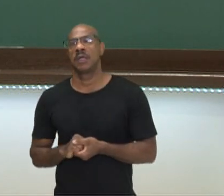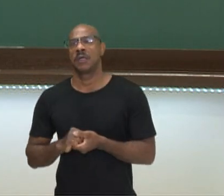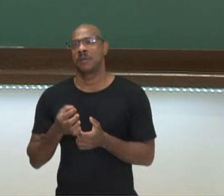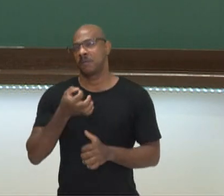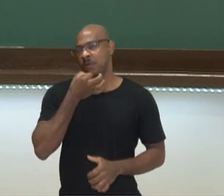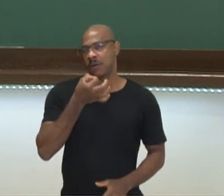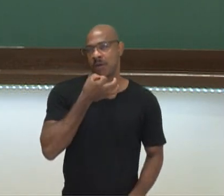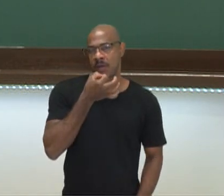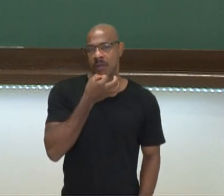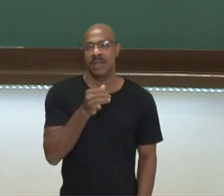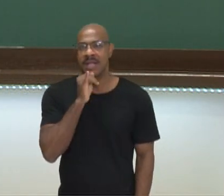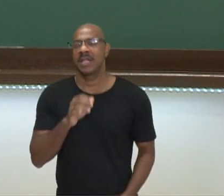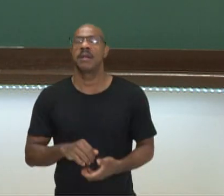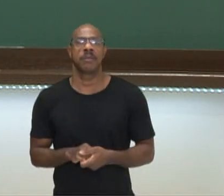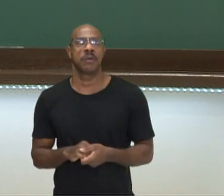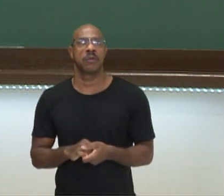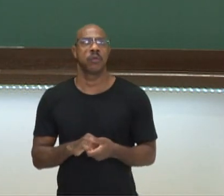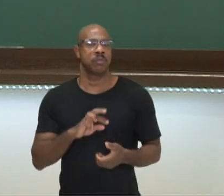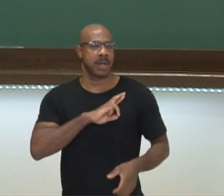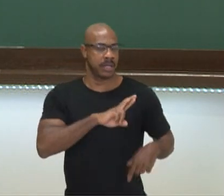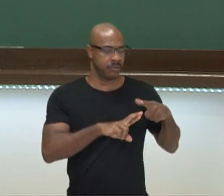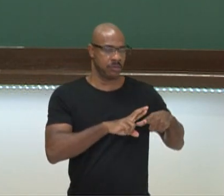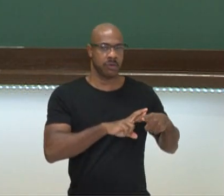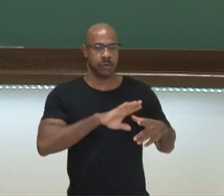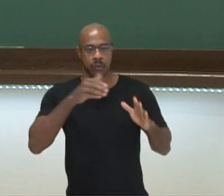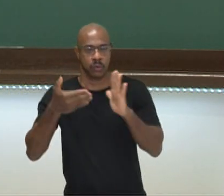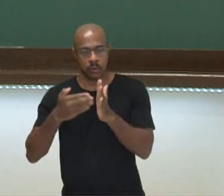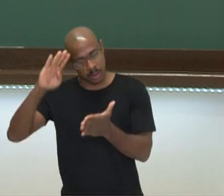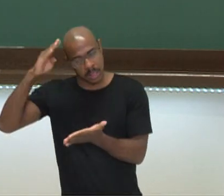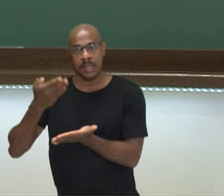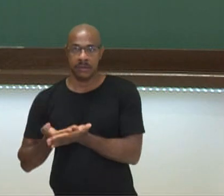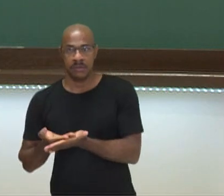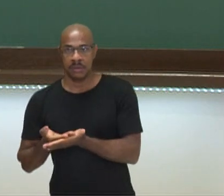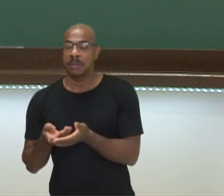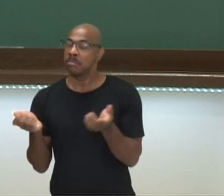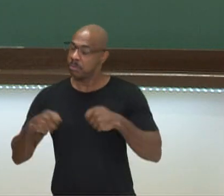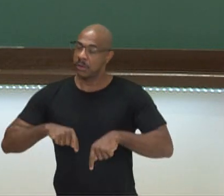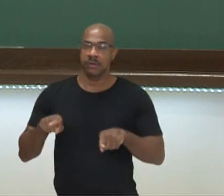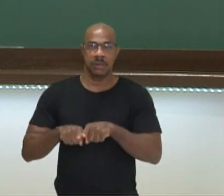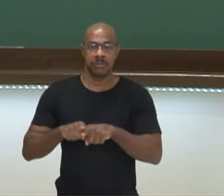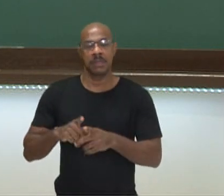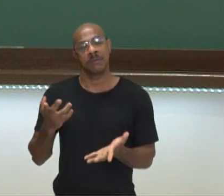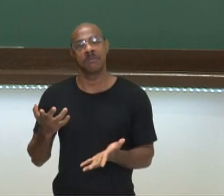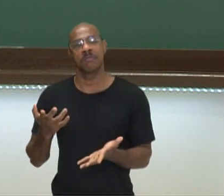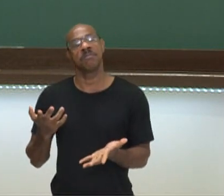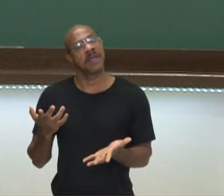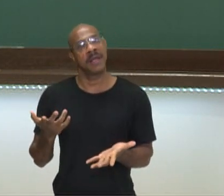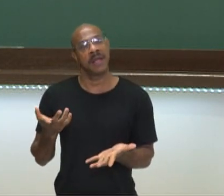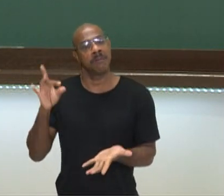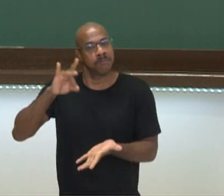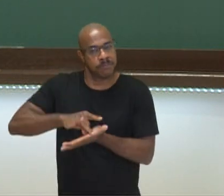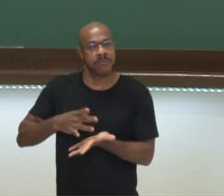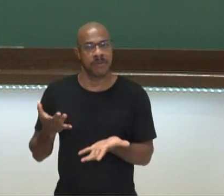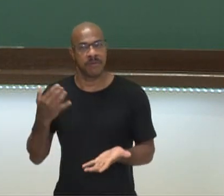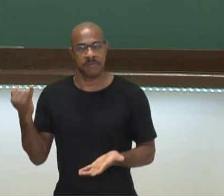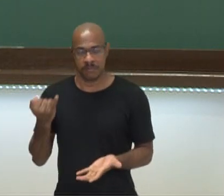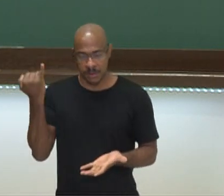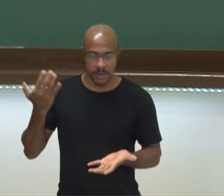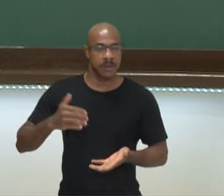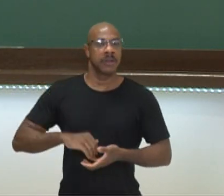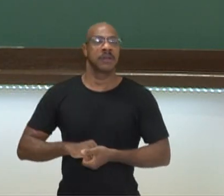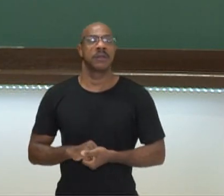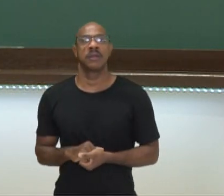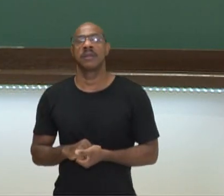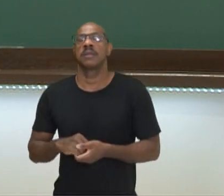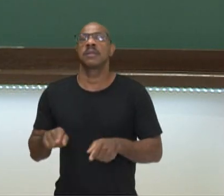uma crença que todo mundo acredita. Também pode ser válido, mas dependendo do momento, é melhor um de autoridade, ou